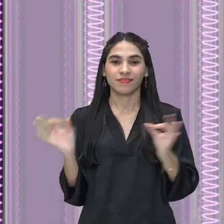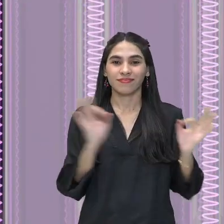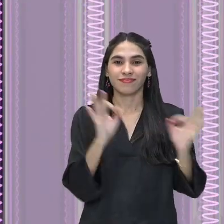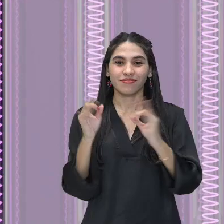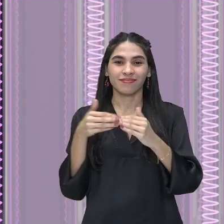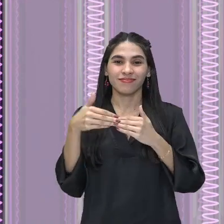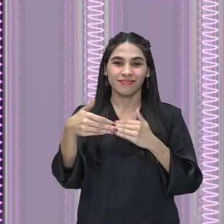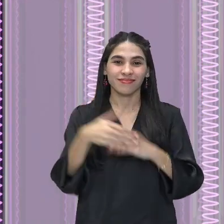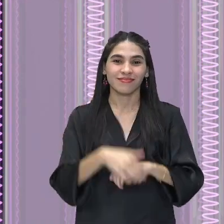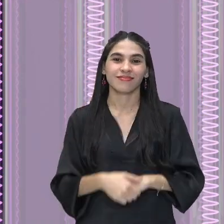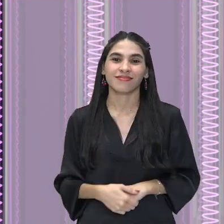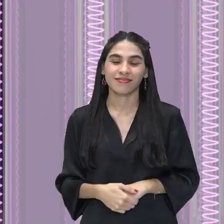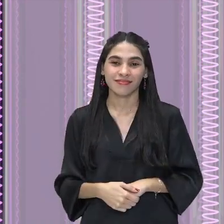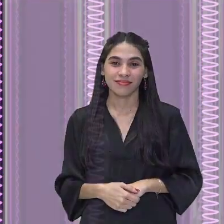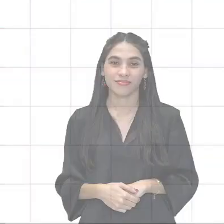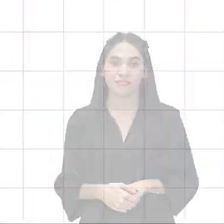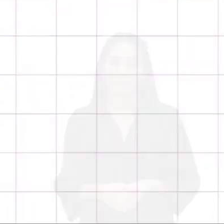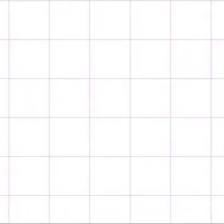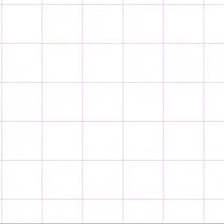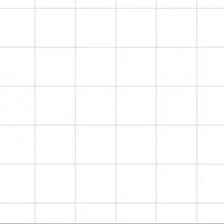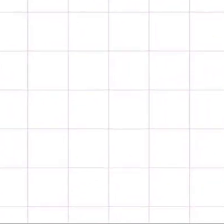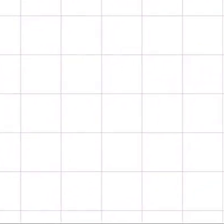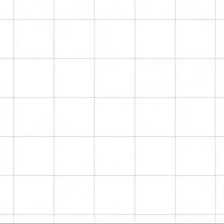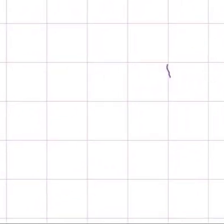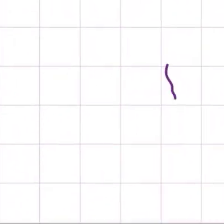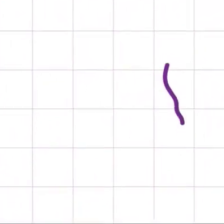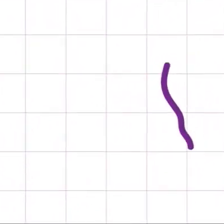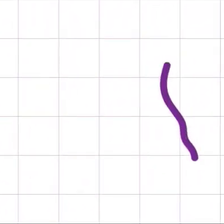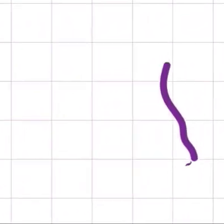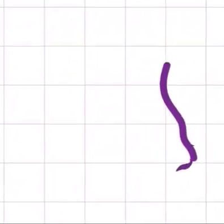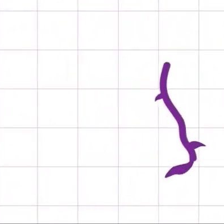nossa aula!